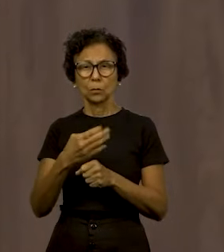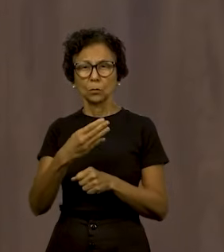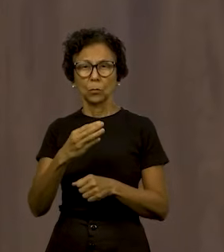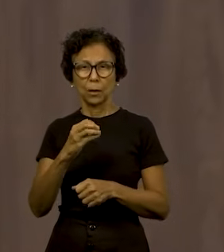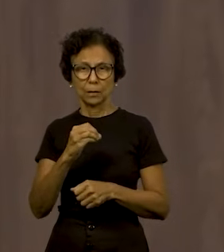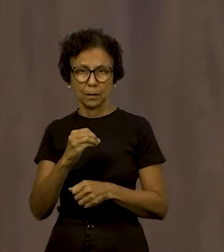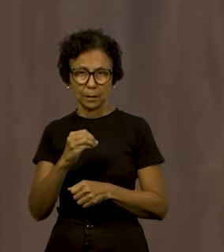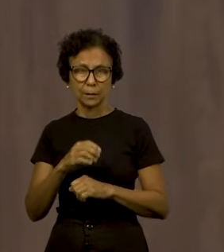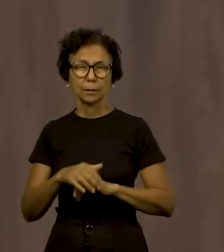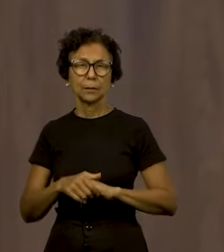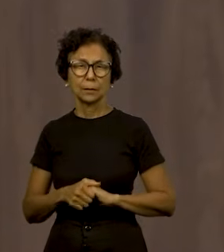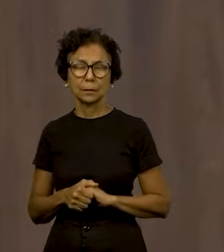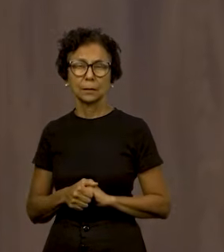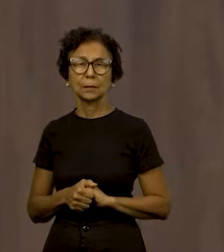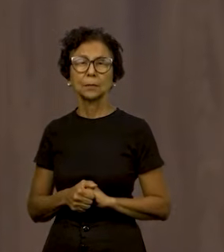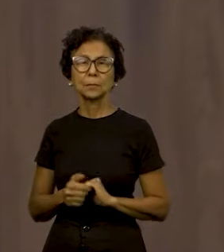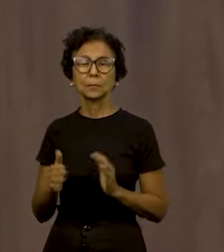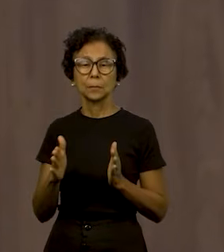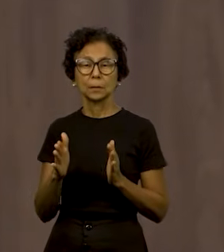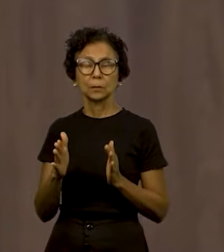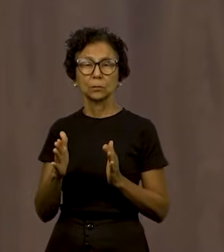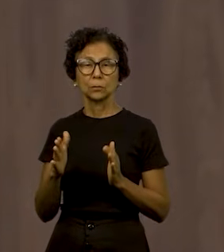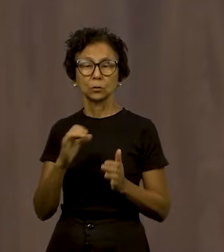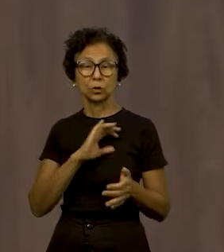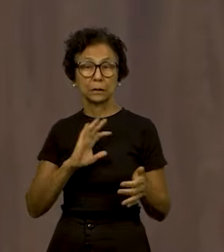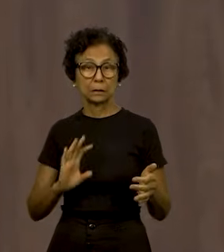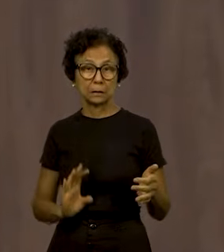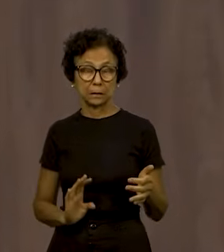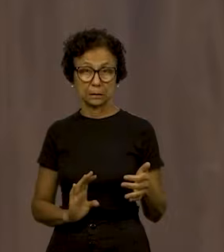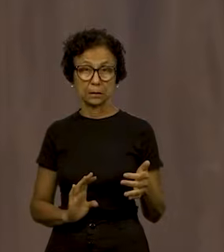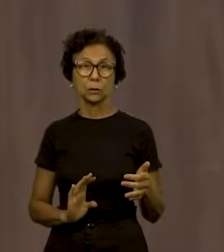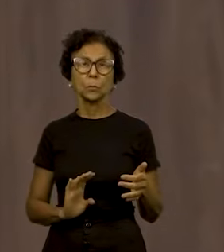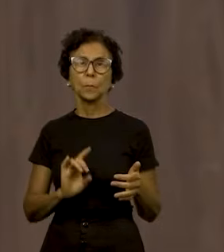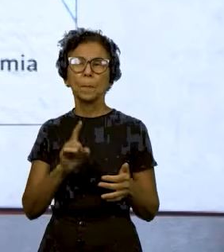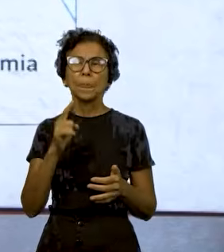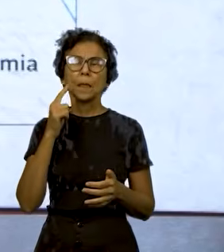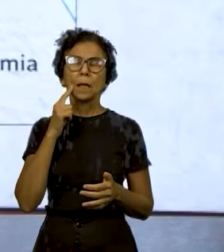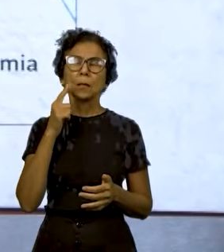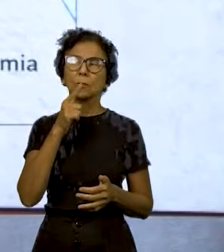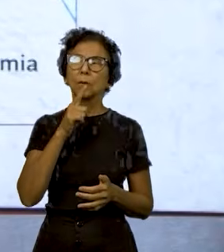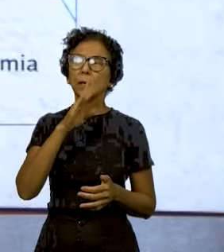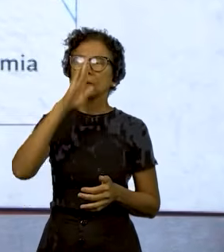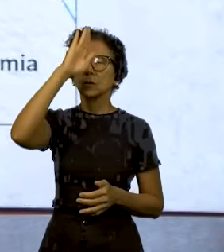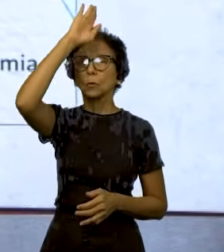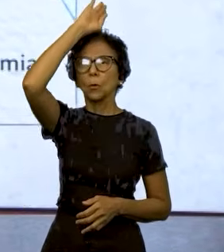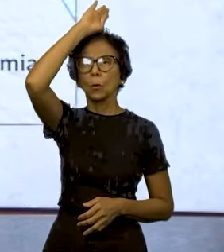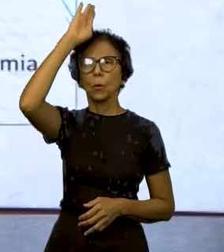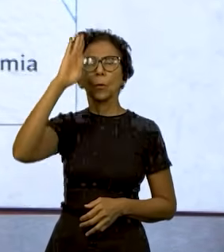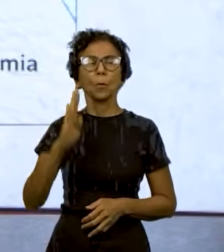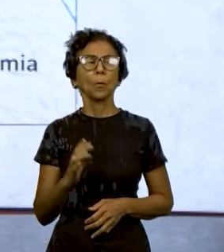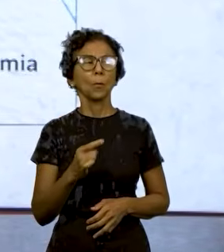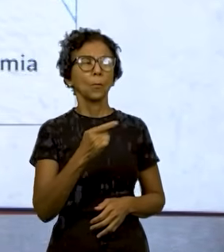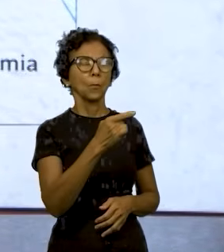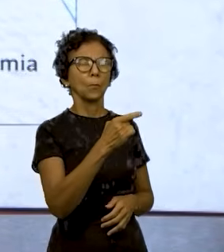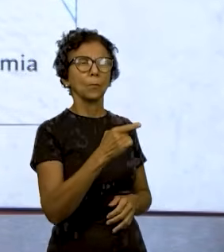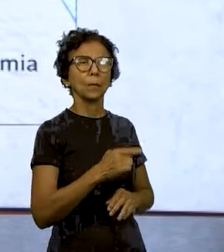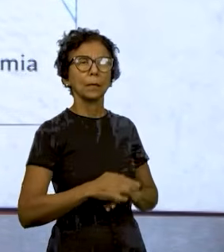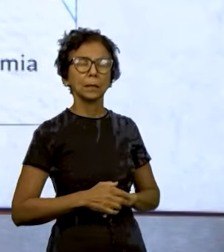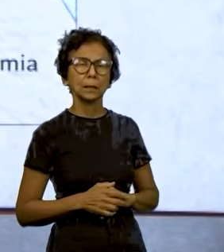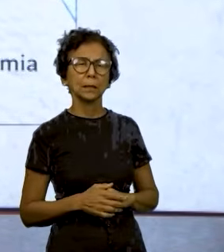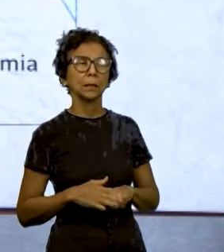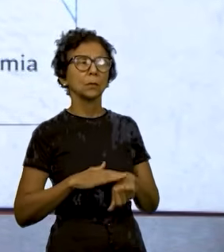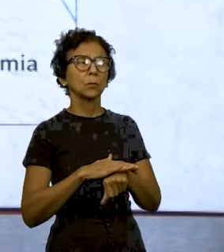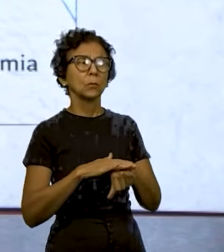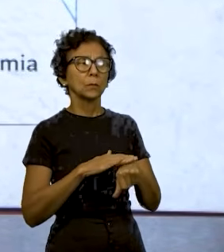daqui da Palestina, ele vem aqui para Roma, ele vem em Roma, aqui falar